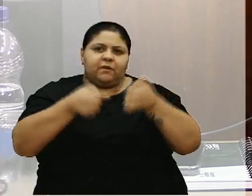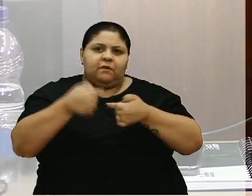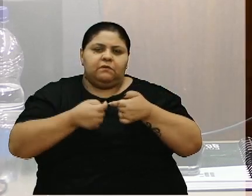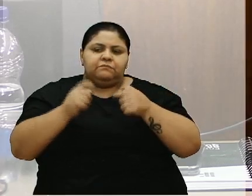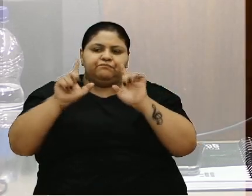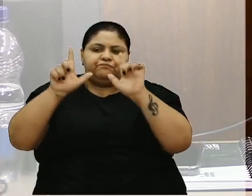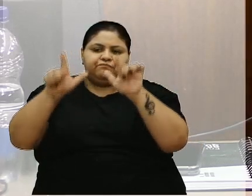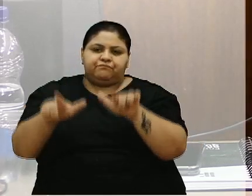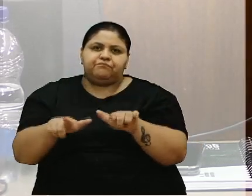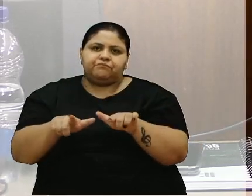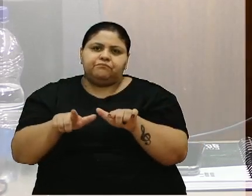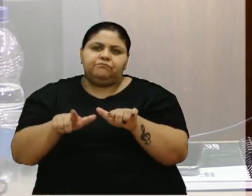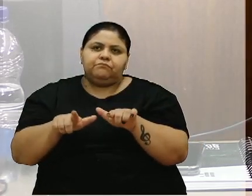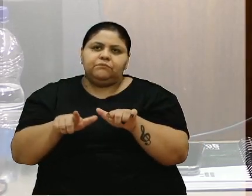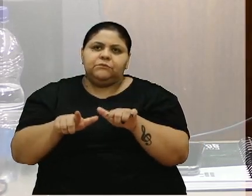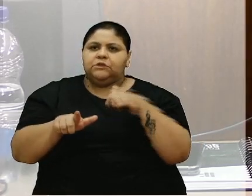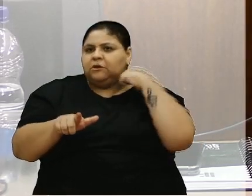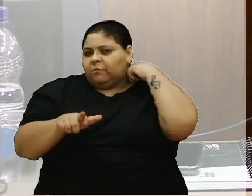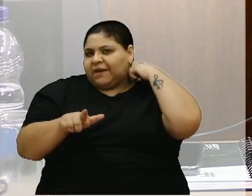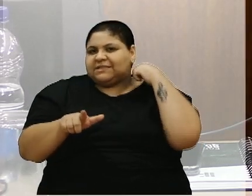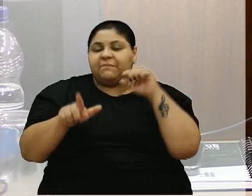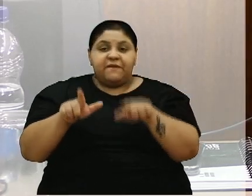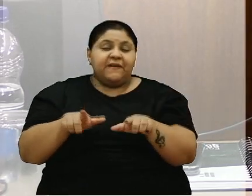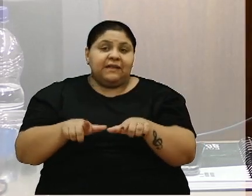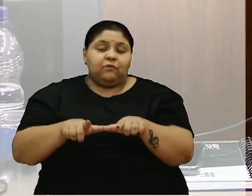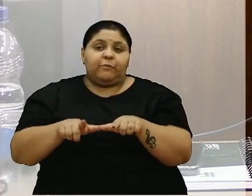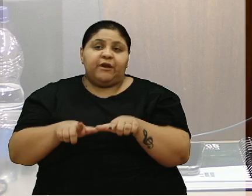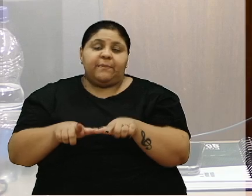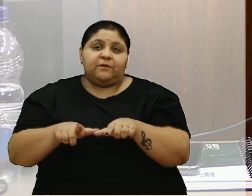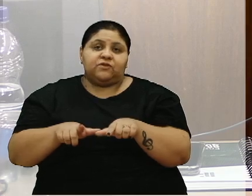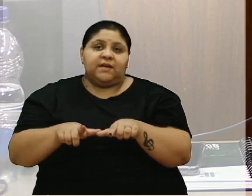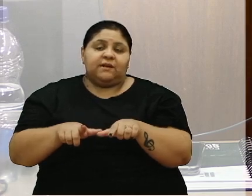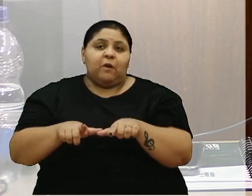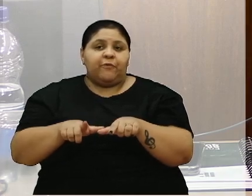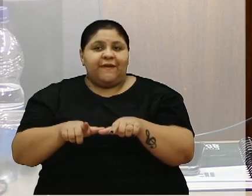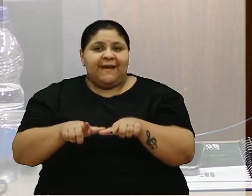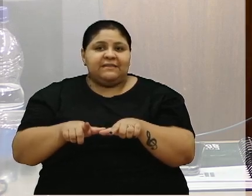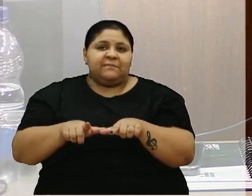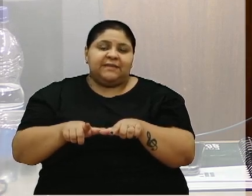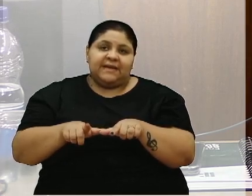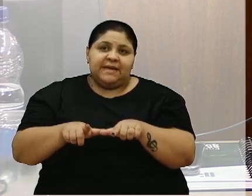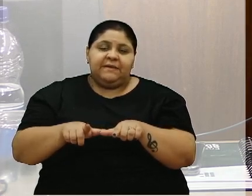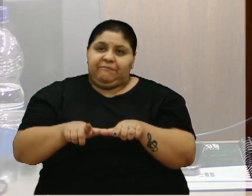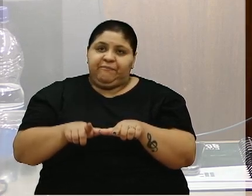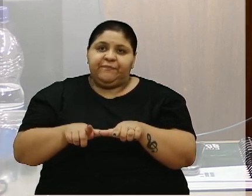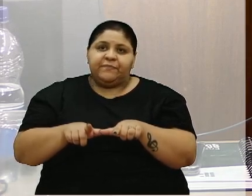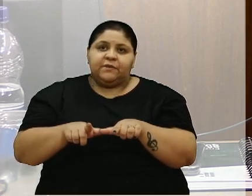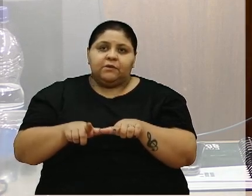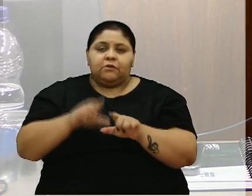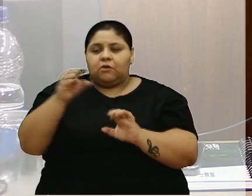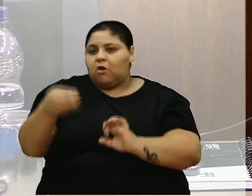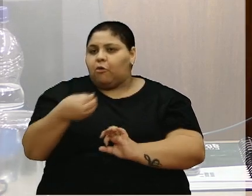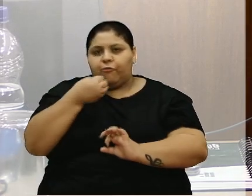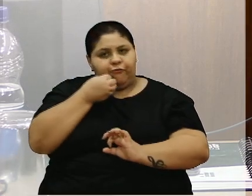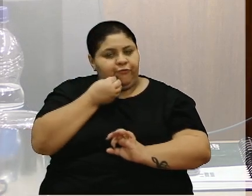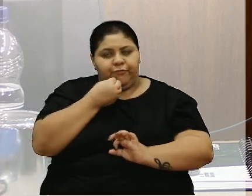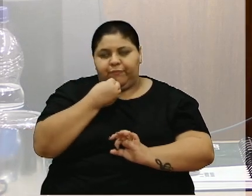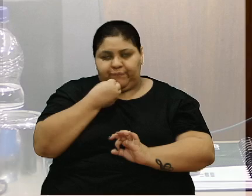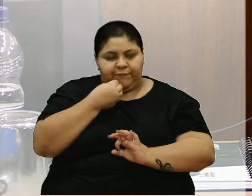local, acho que é indiscutível que a principal cidade é Caxias. É lógico que